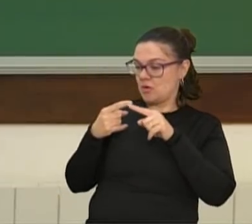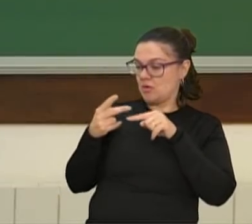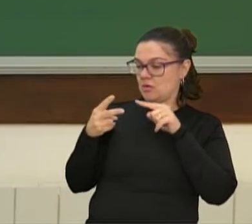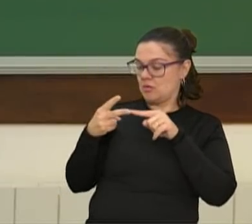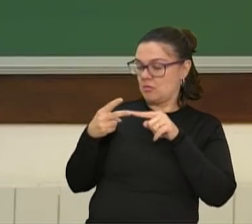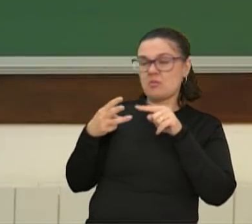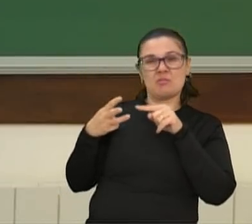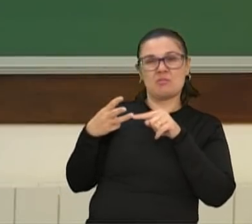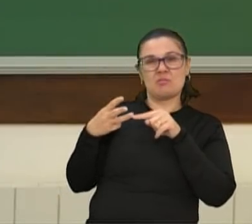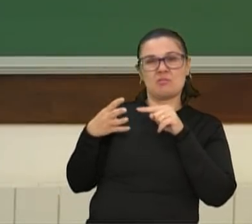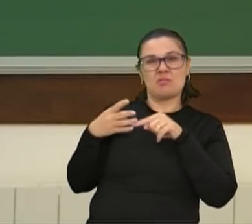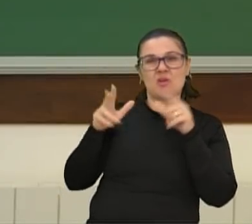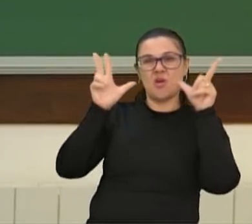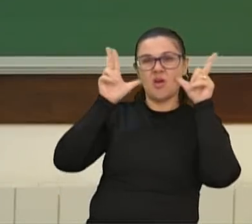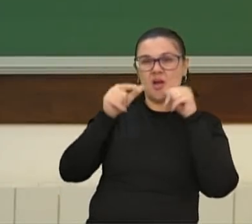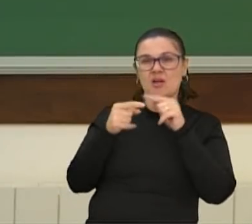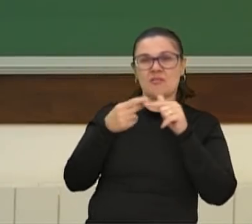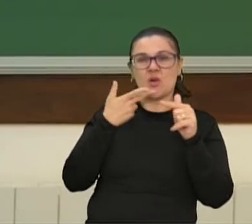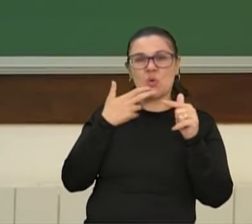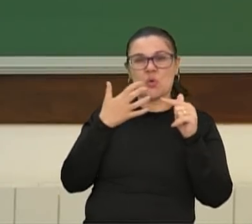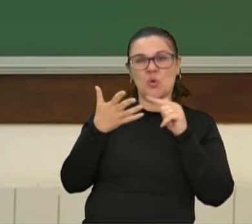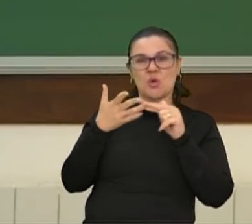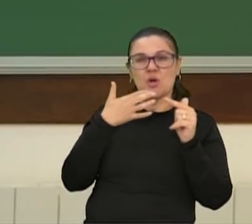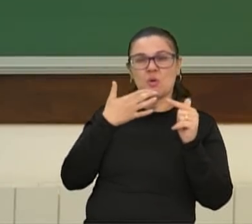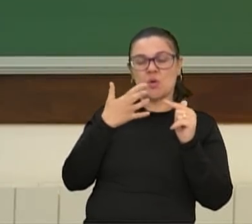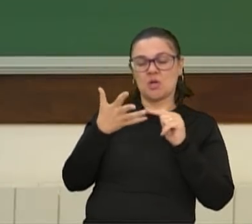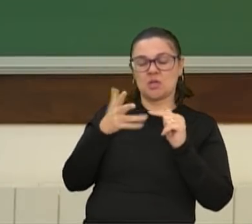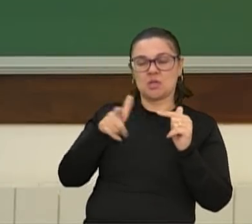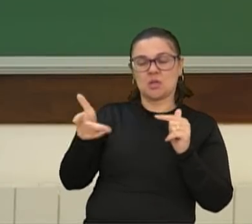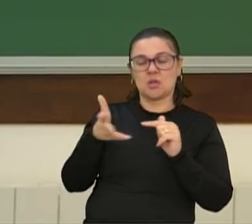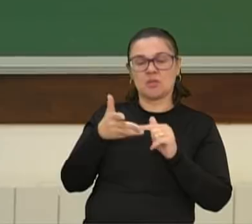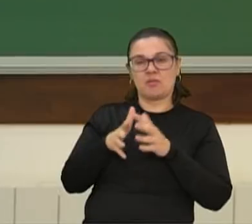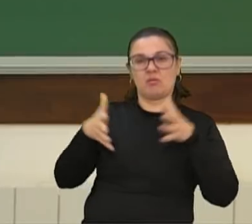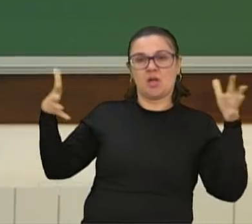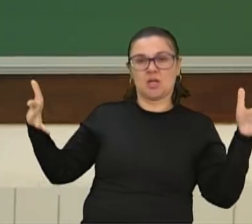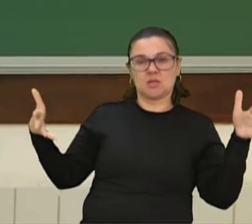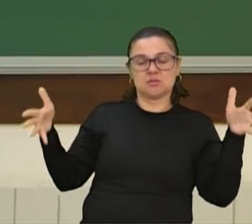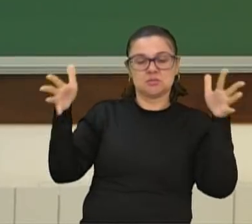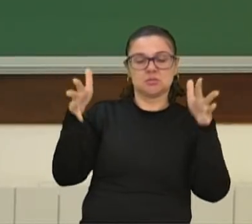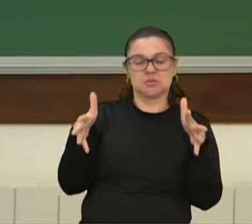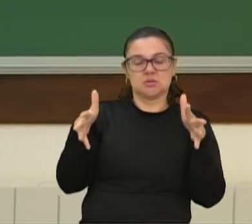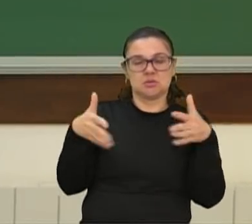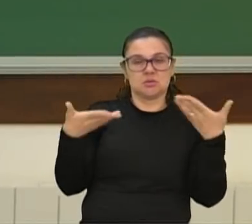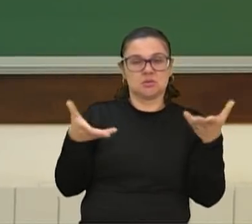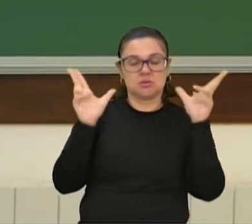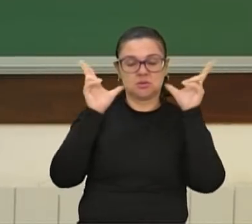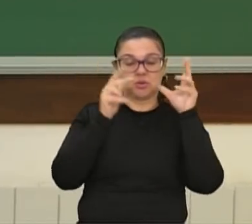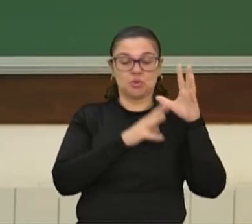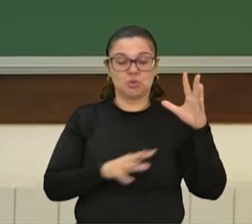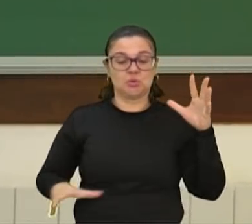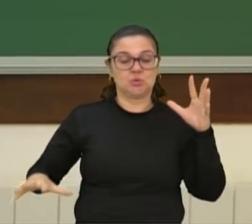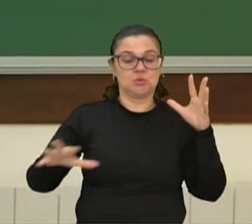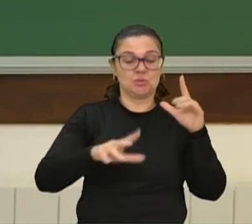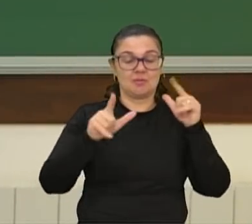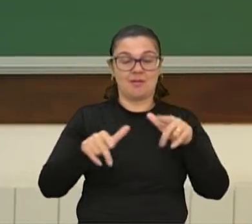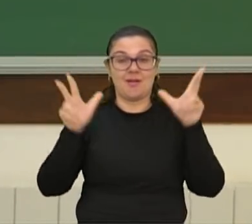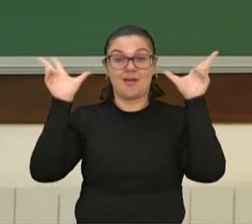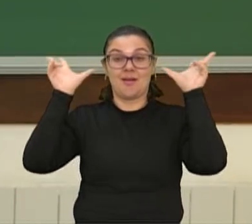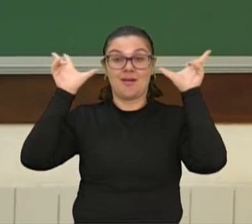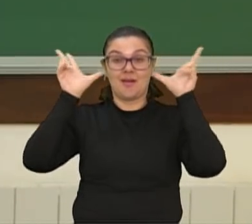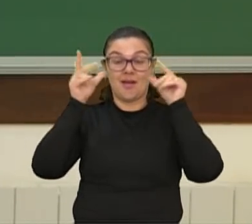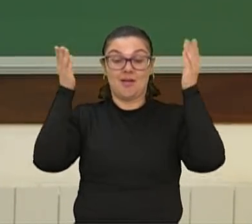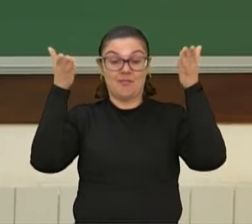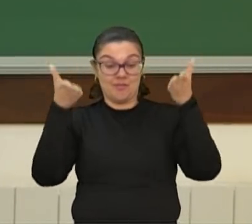3 cavalos, cavalo de uma cor, cavalo de outra, cavalos grandes, cavalos pequenos, e todos eles eu chamo